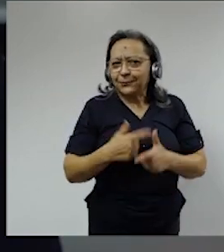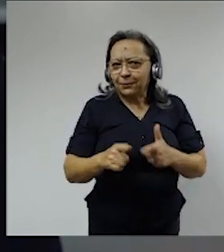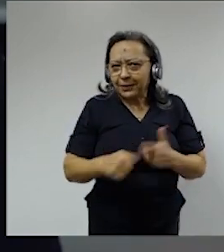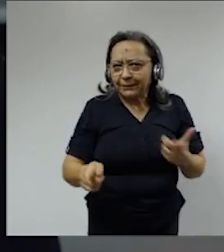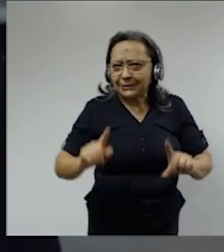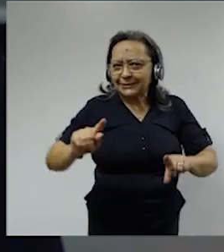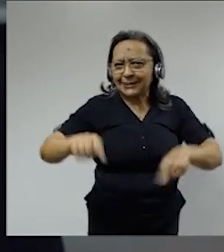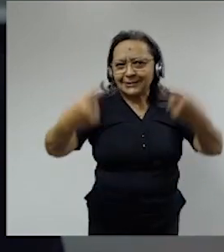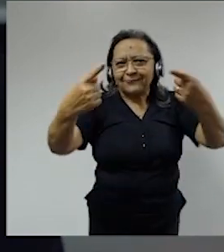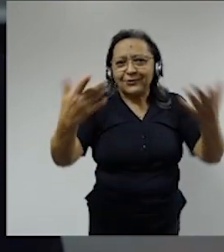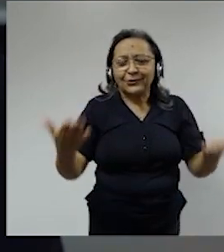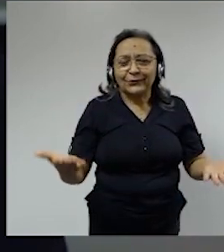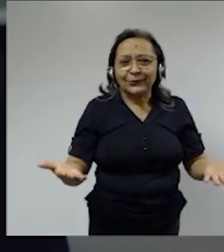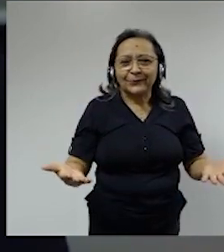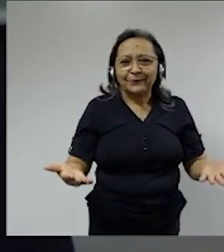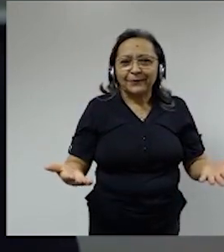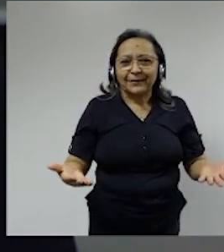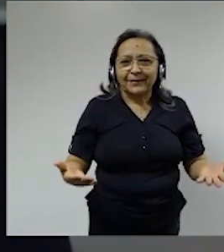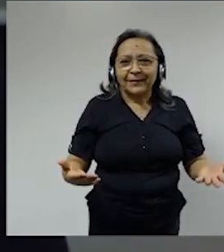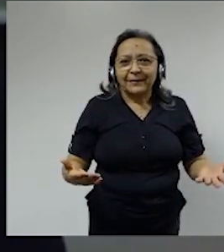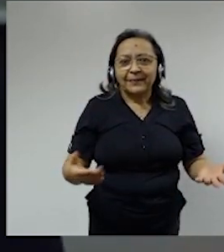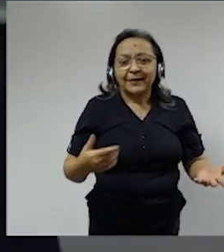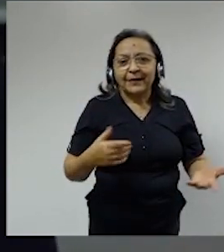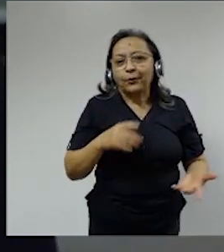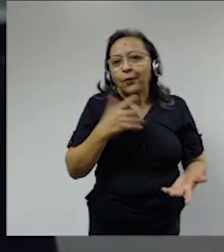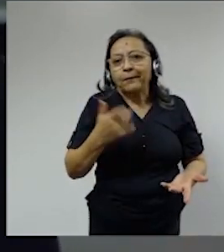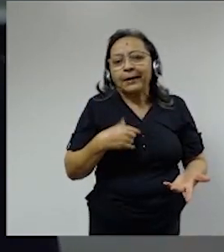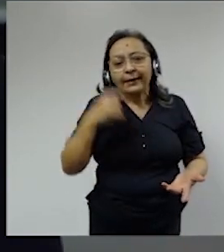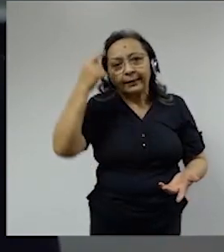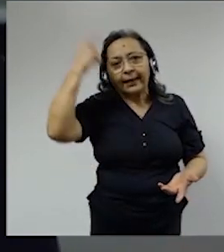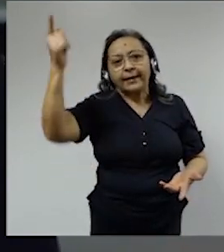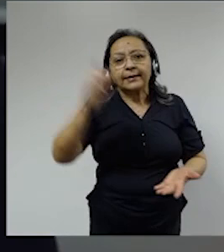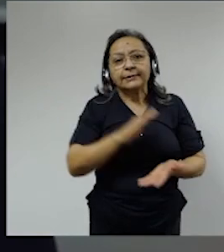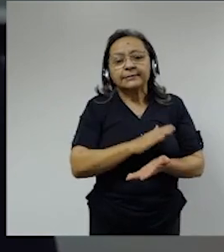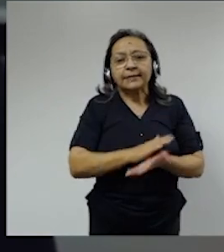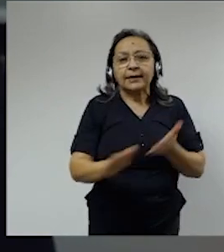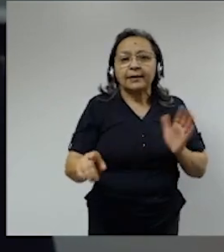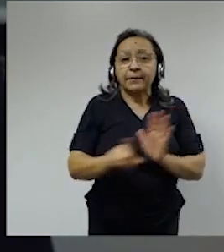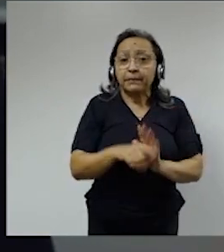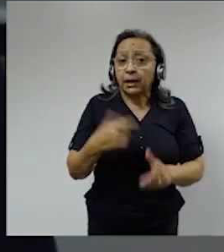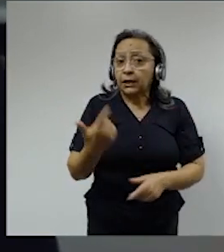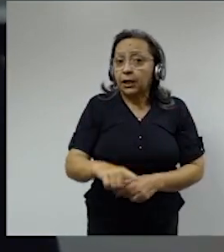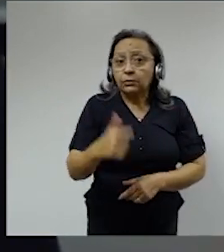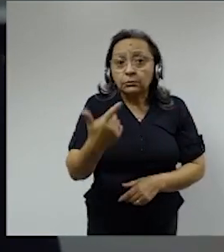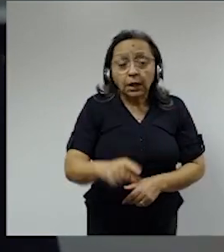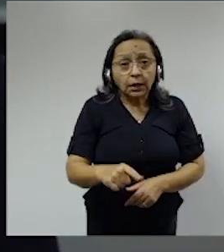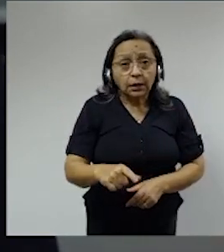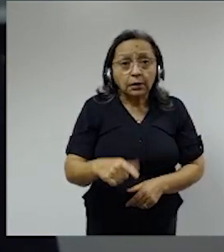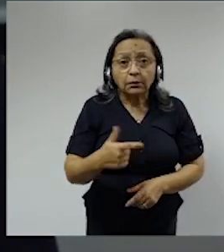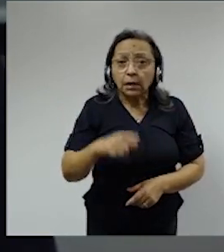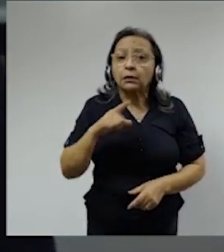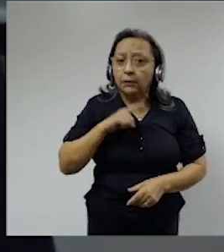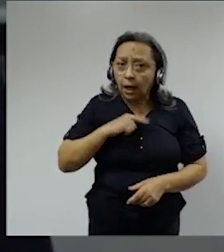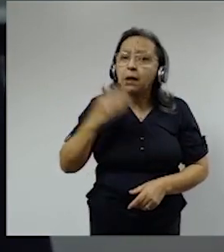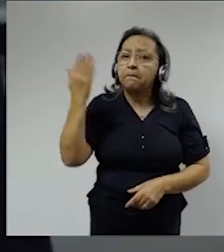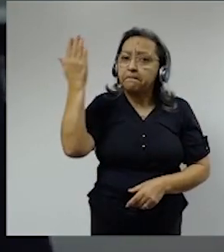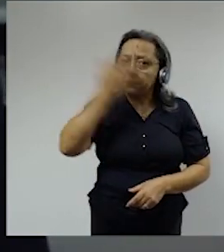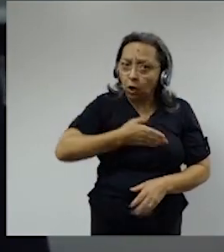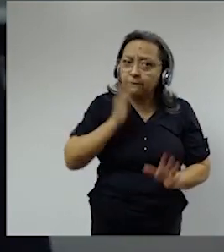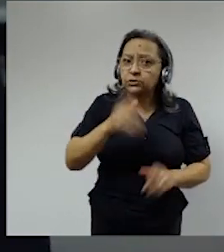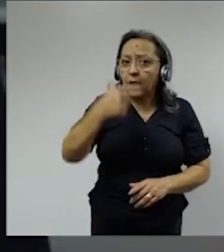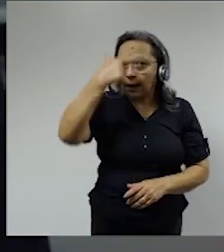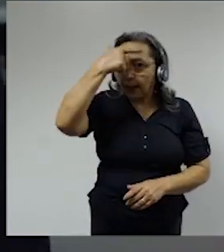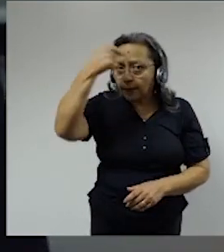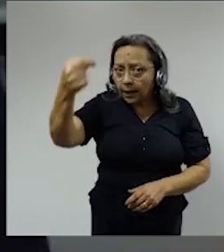esse desafio com um viés neoliberal, porque não existe. Há comprovações acadêmicas que